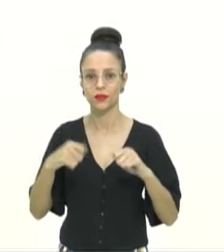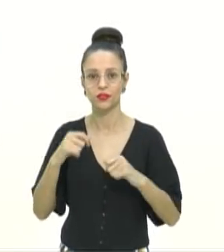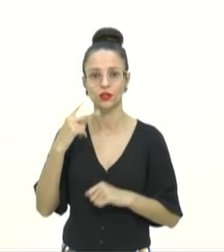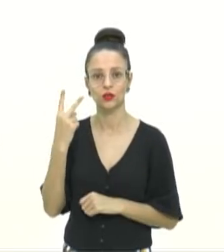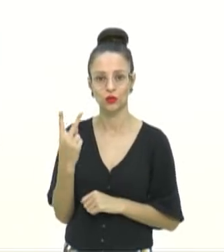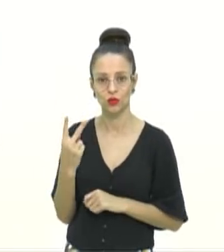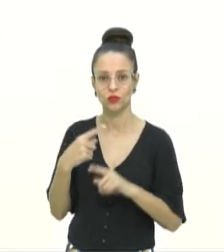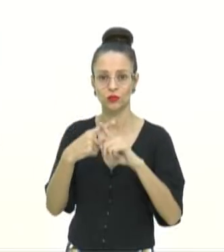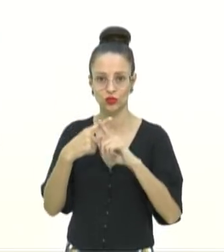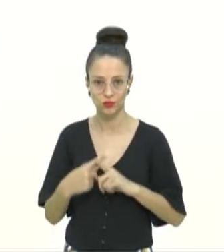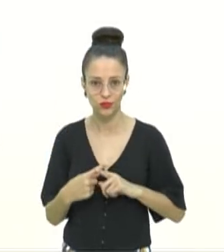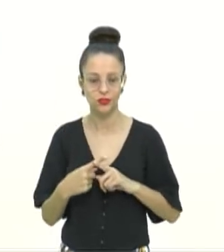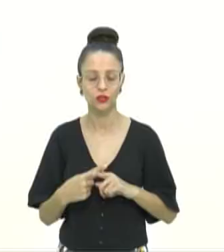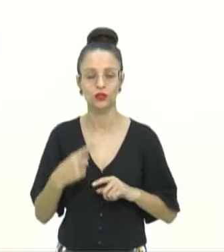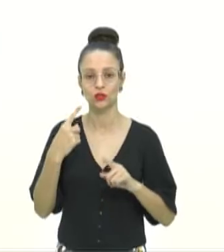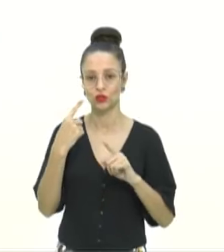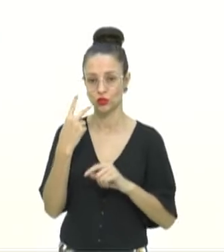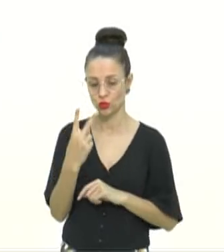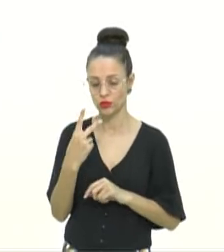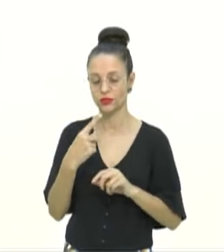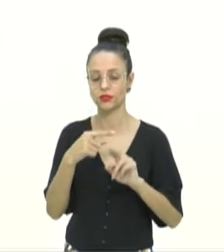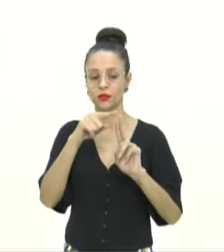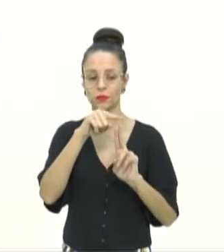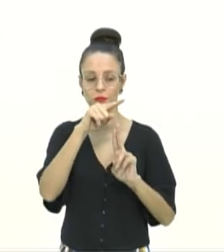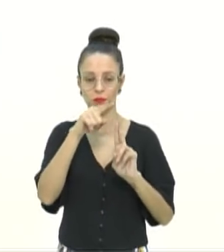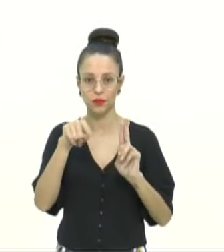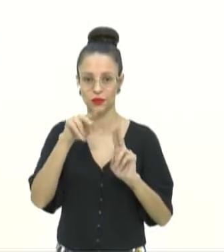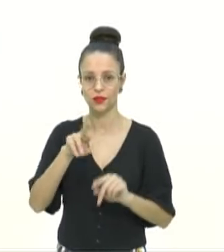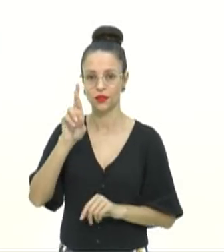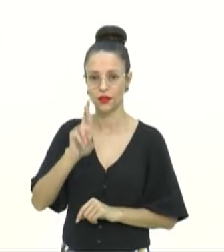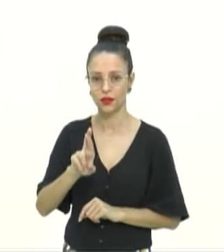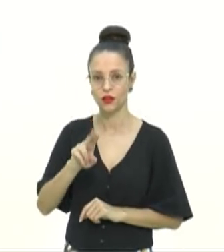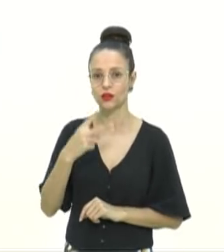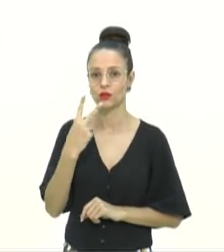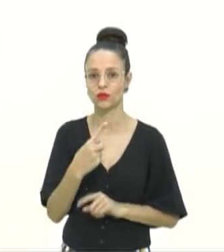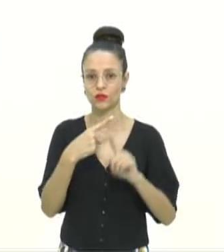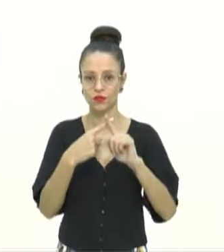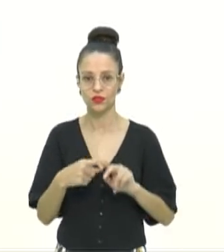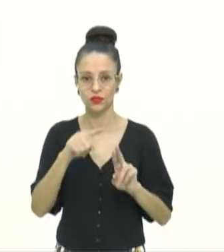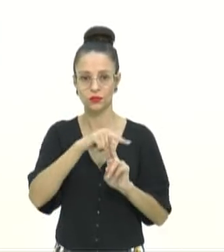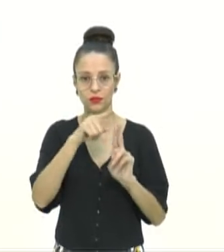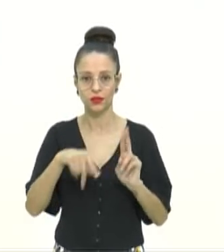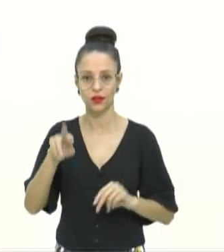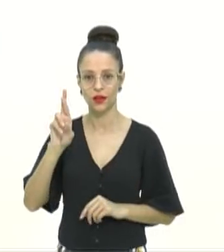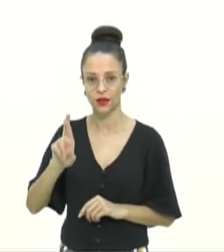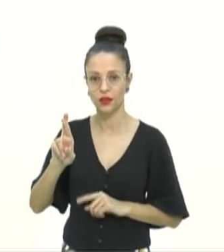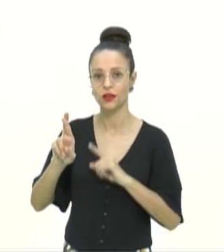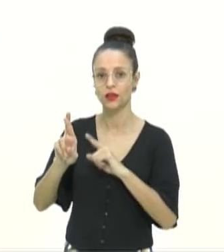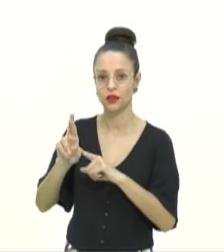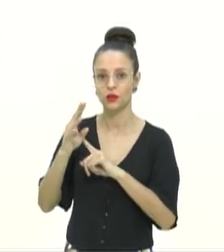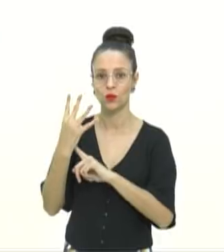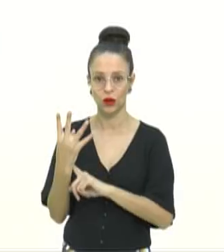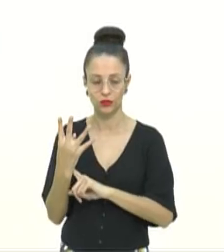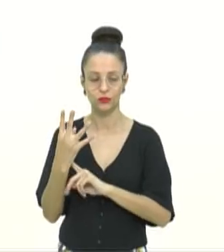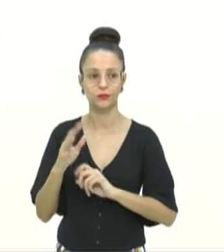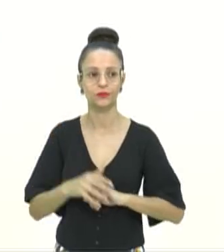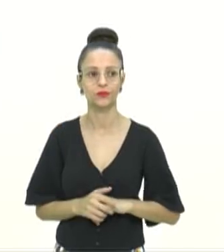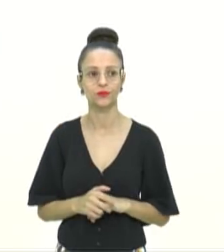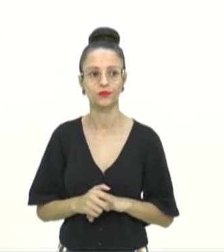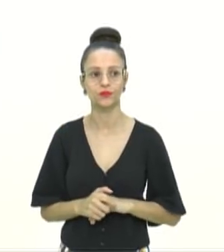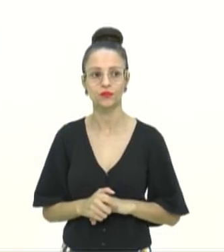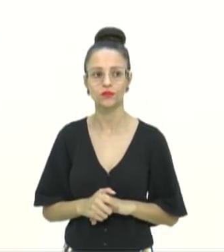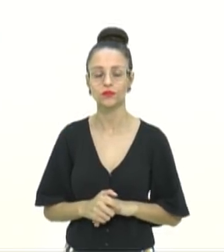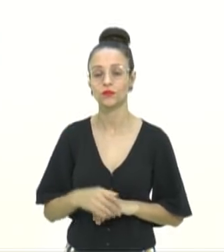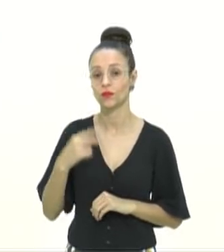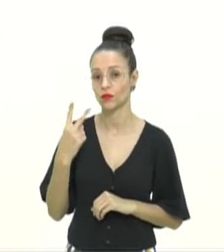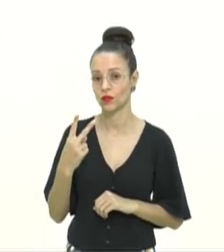2 está multiplicando na frente. 2πr. Então, 2 vezes π e o r é 4 da circunferência. Então, 2